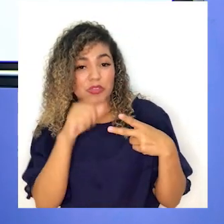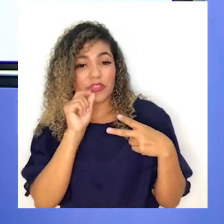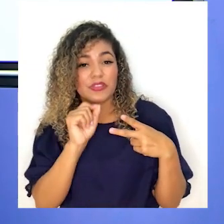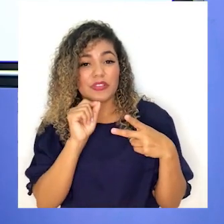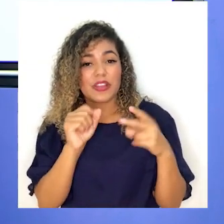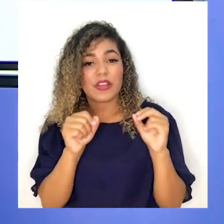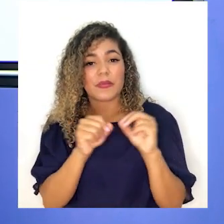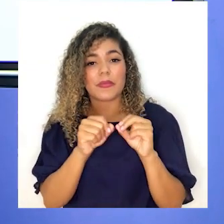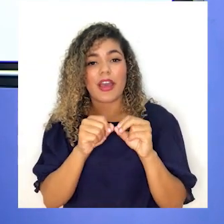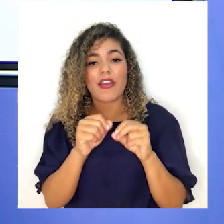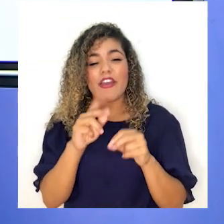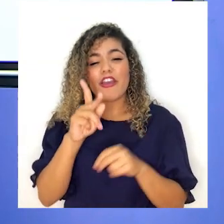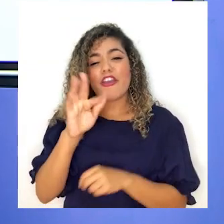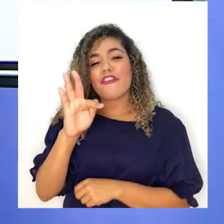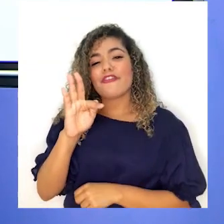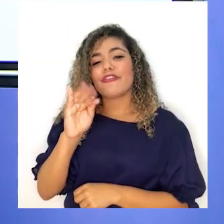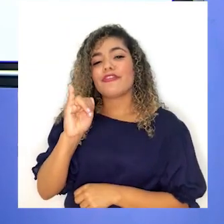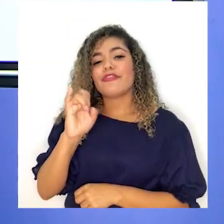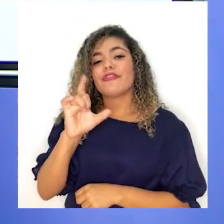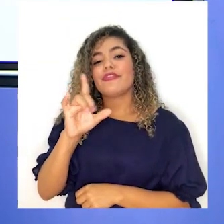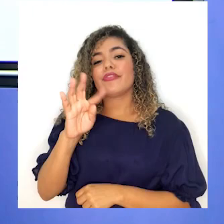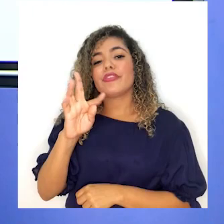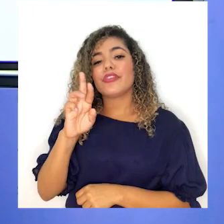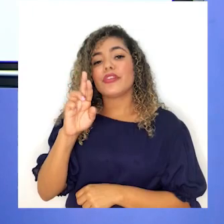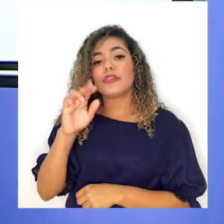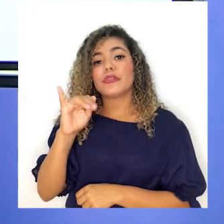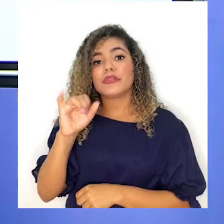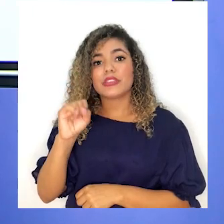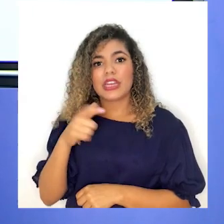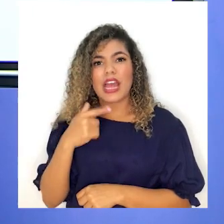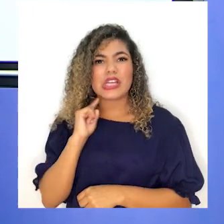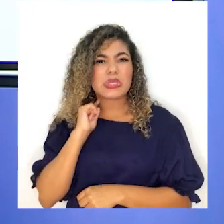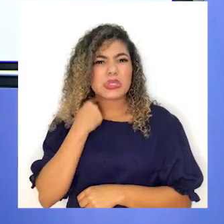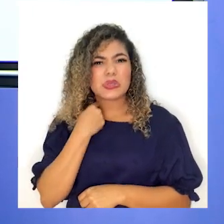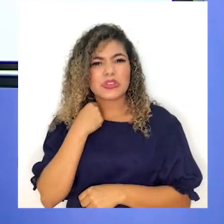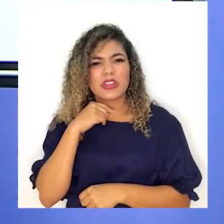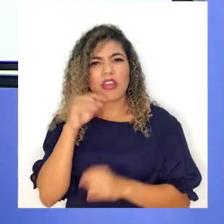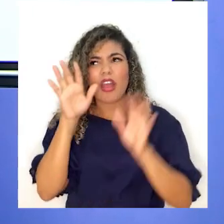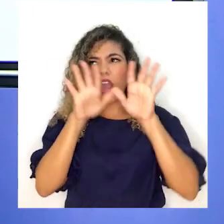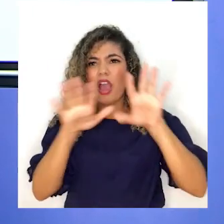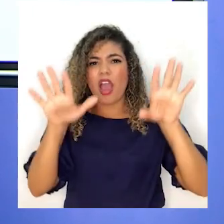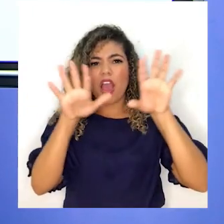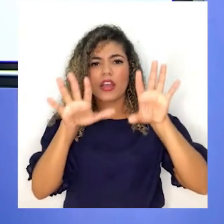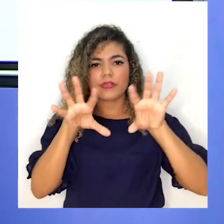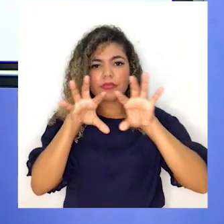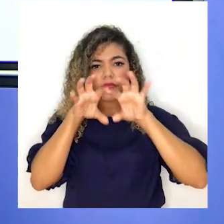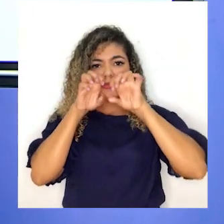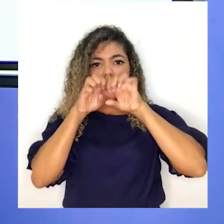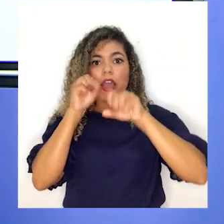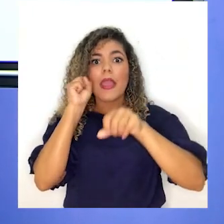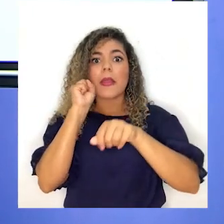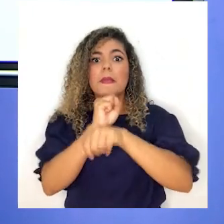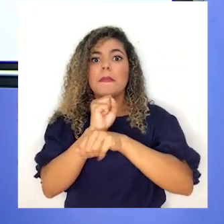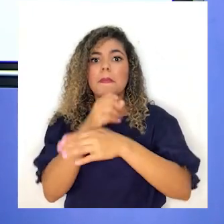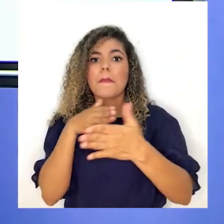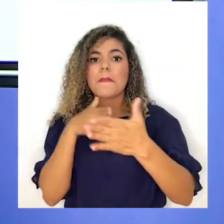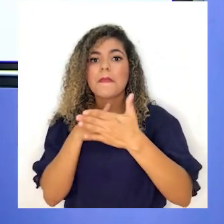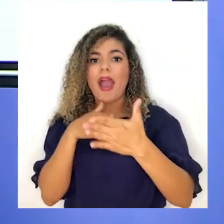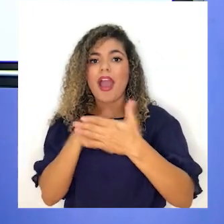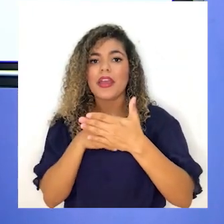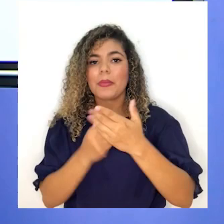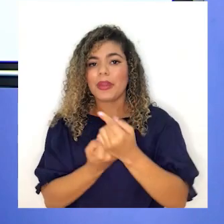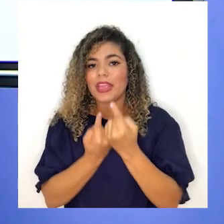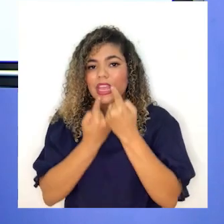pela filtração de impurezas do ar. Eles vão barrar para que não entre